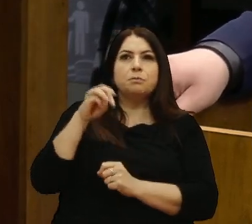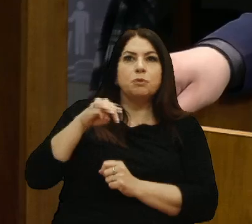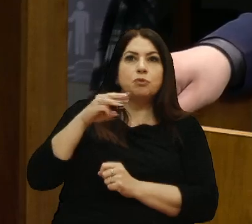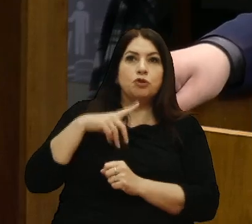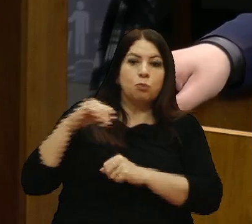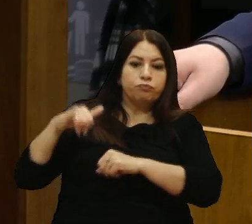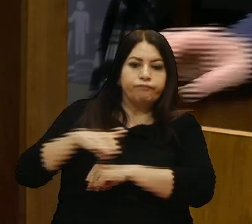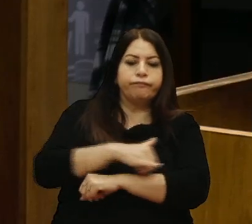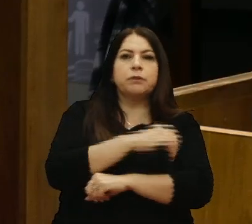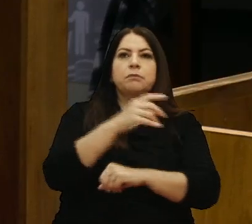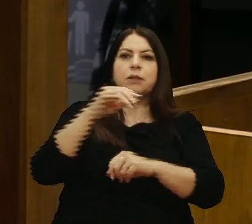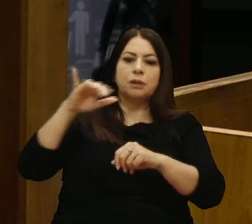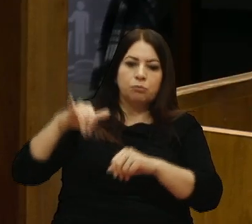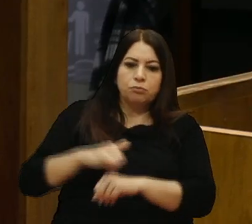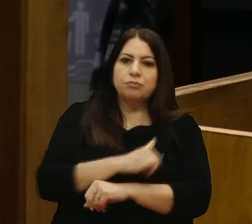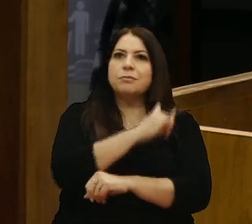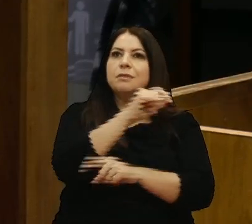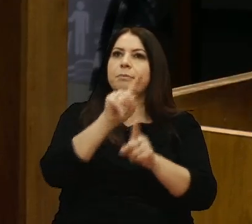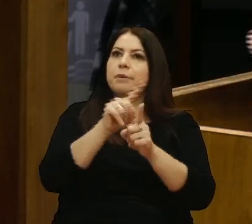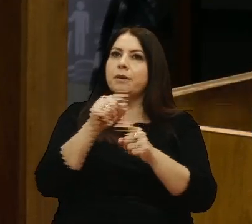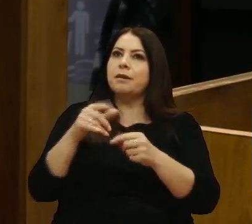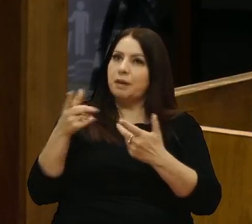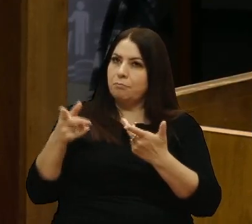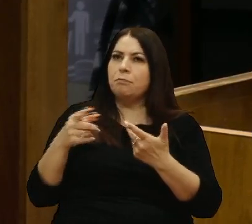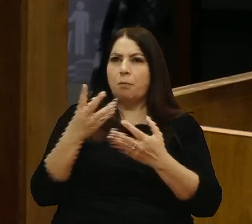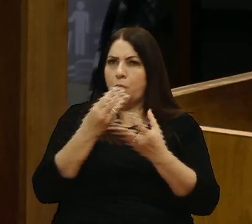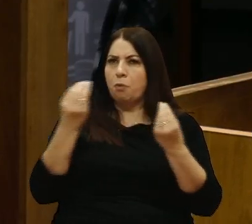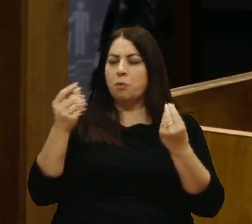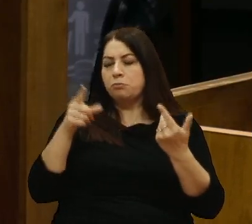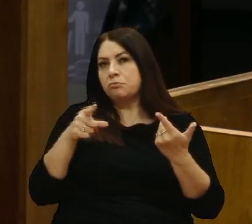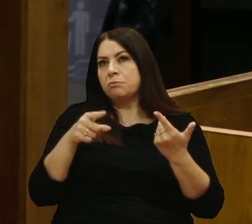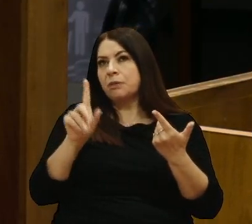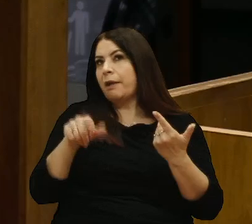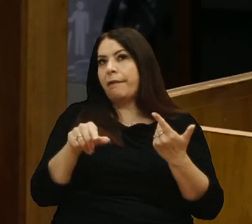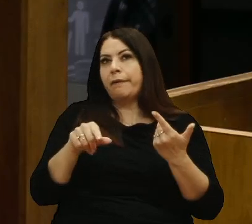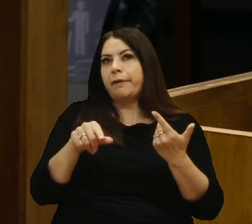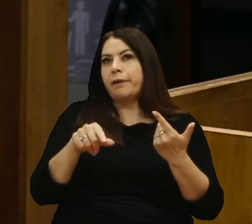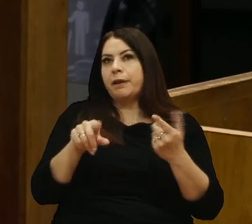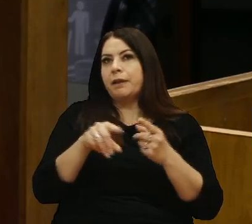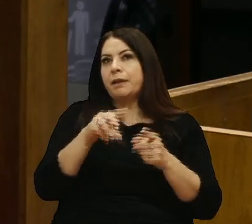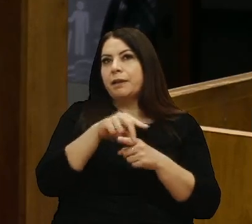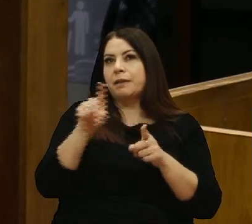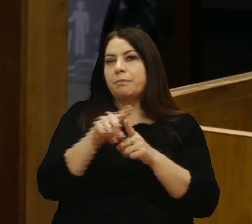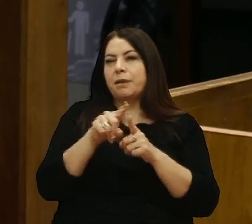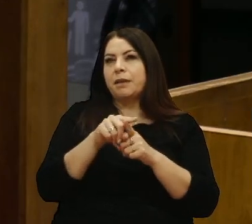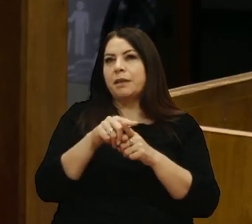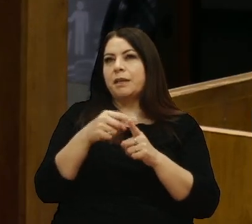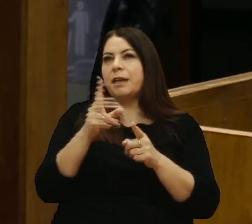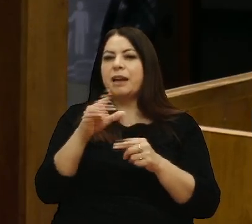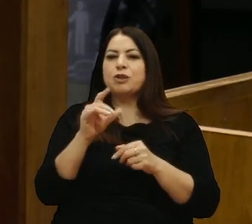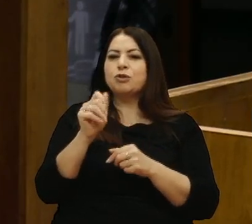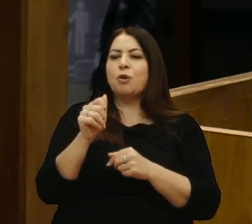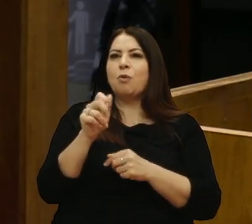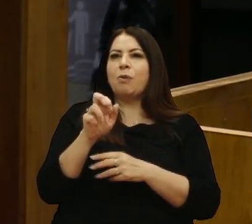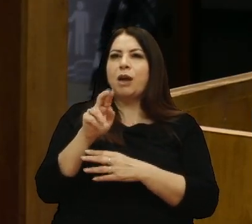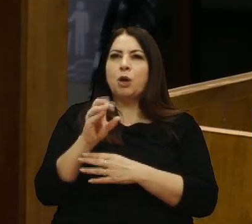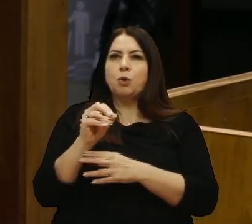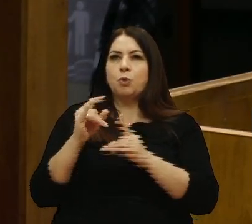uma aeronave pousando ou decolando do nosso aeroporto, que para muitos era um aeroclube, mas na hora que a coisa apertou, que Porto Alegre